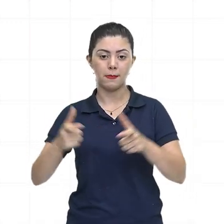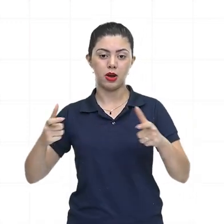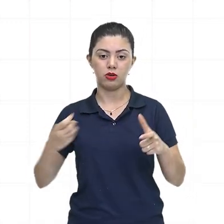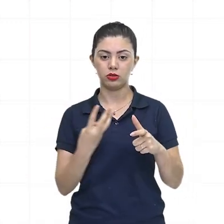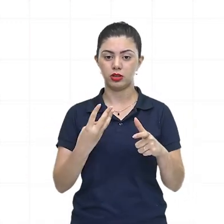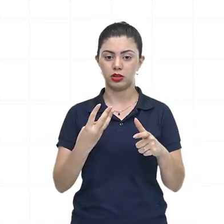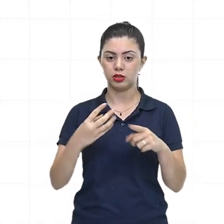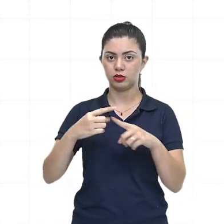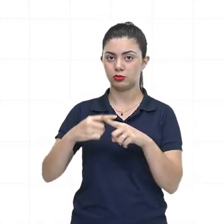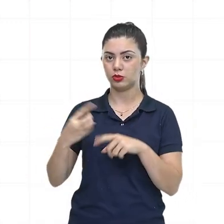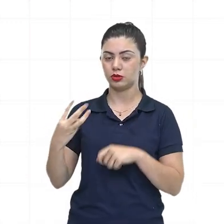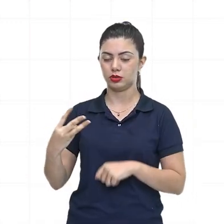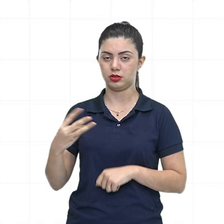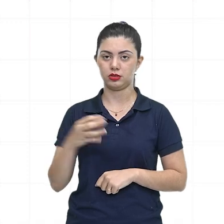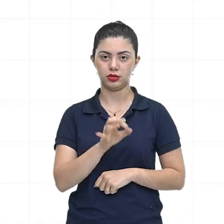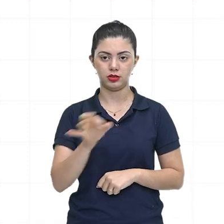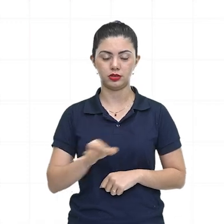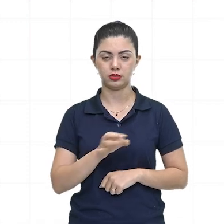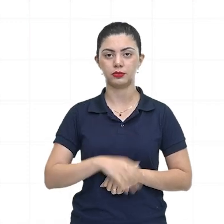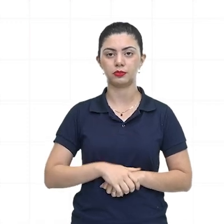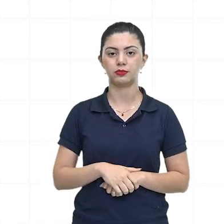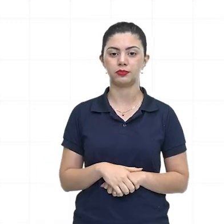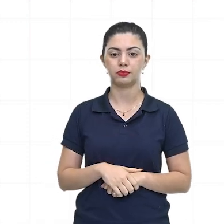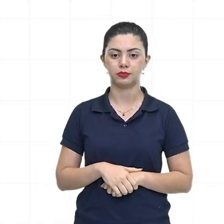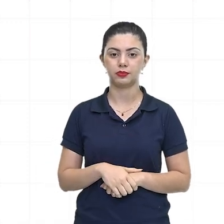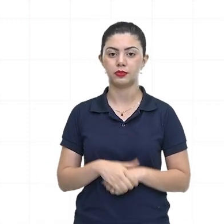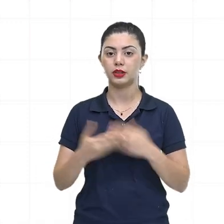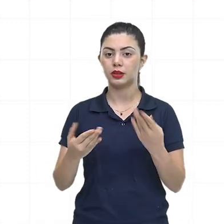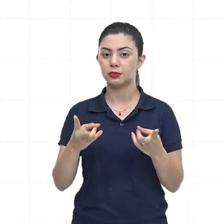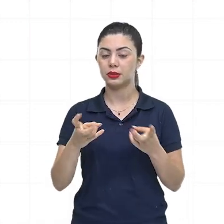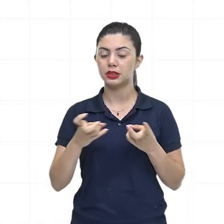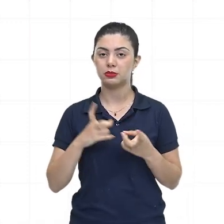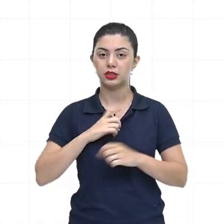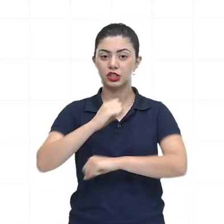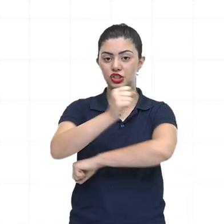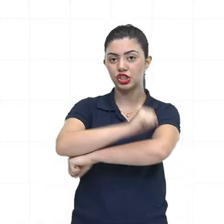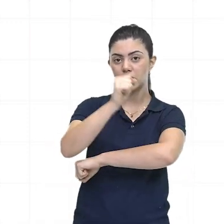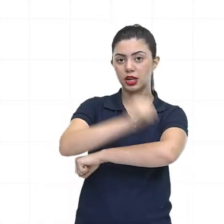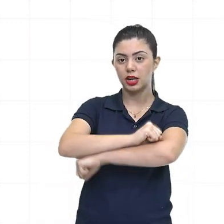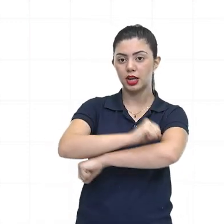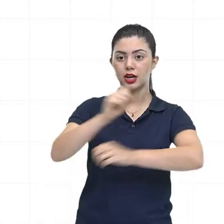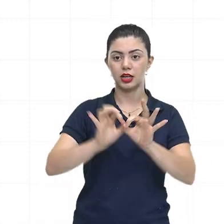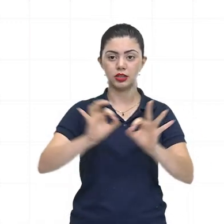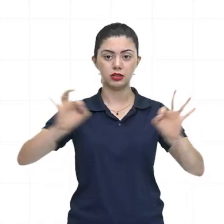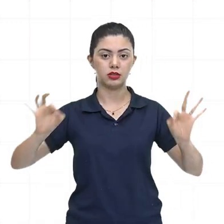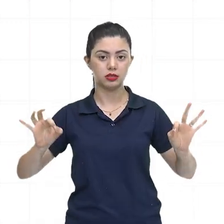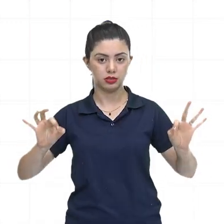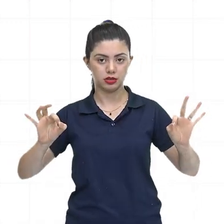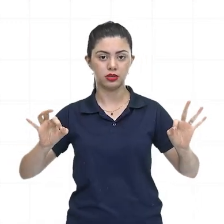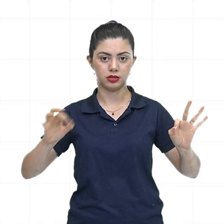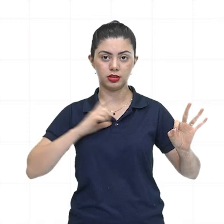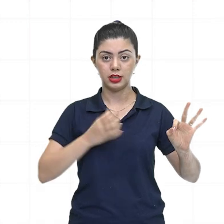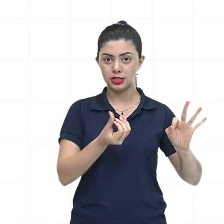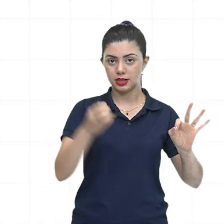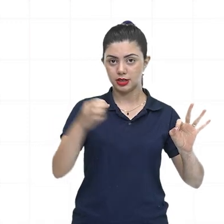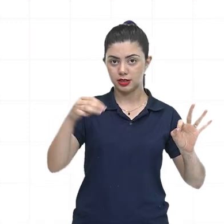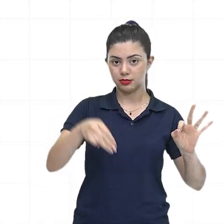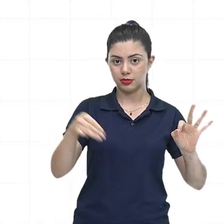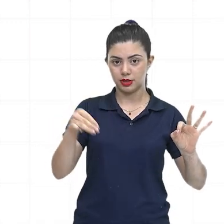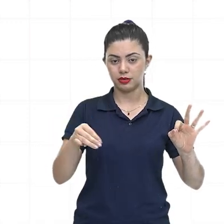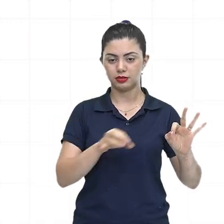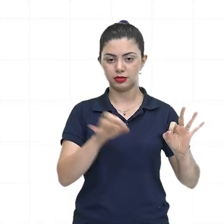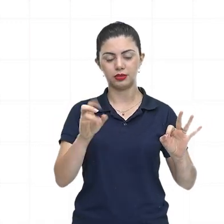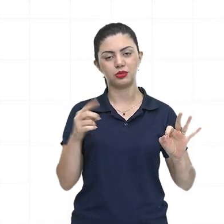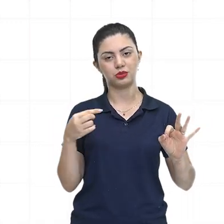Pois bem, aqui nós temos a distância, entre uma janela e outra, que é de 6 metros. Finalizando aqui